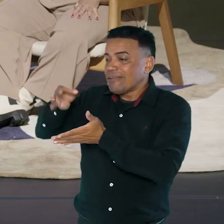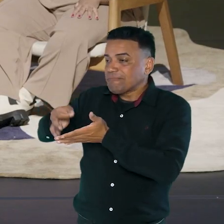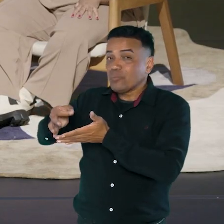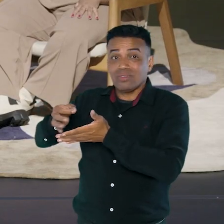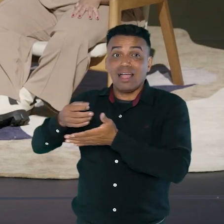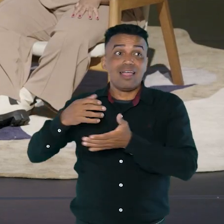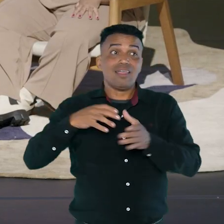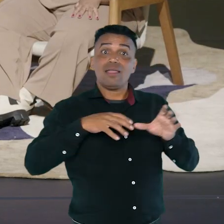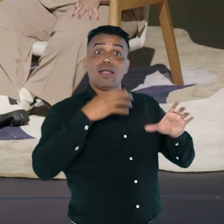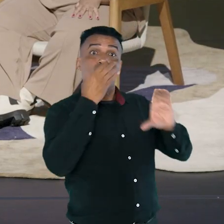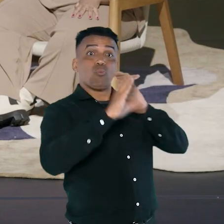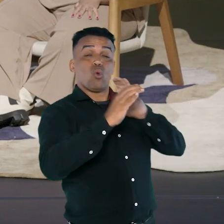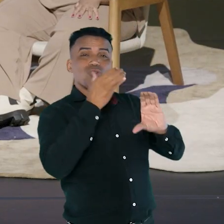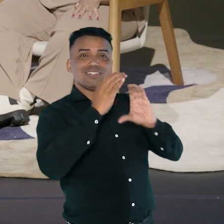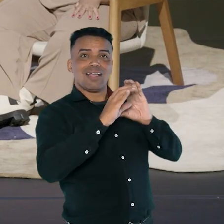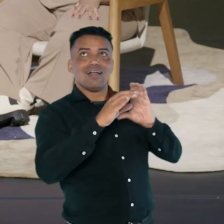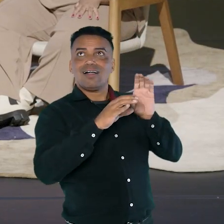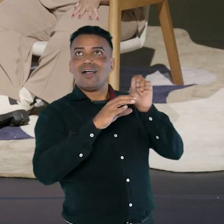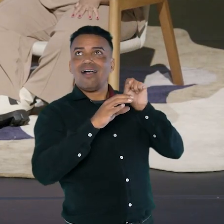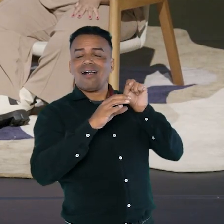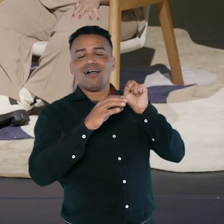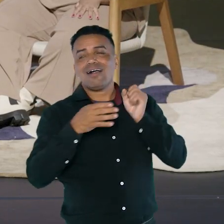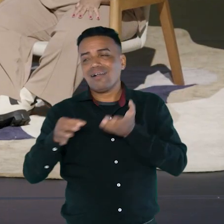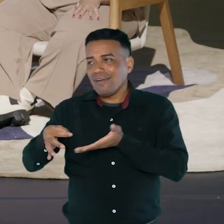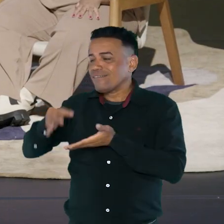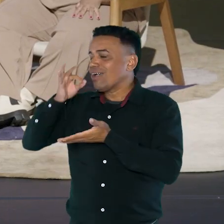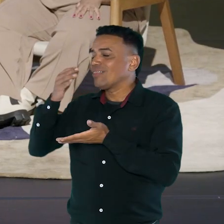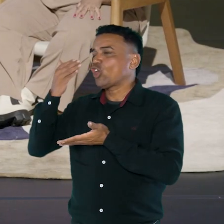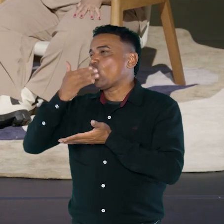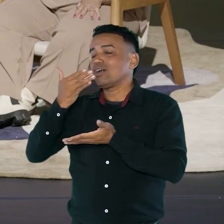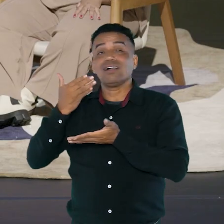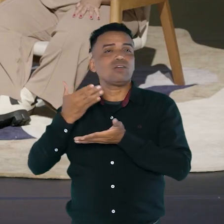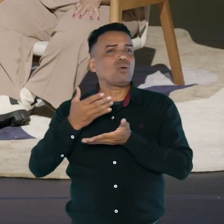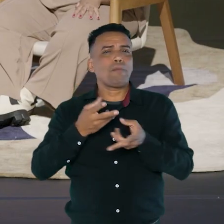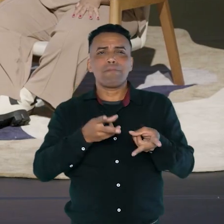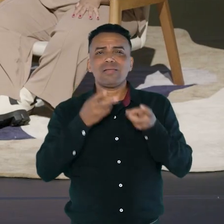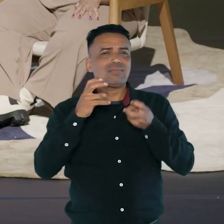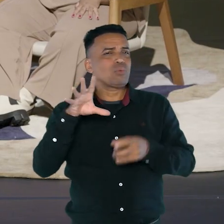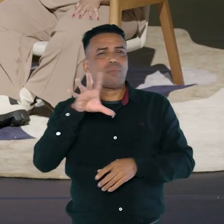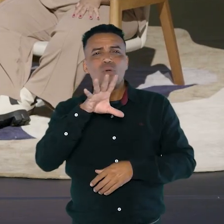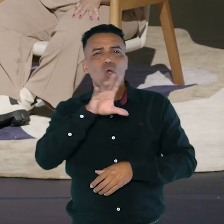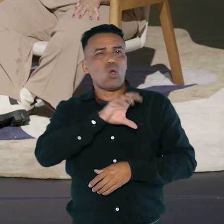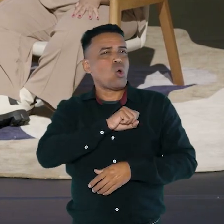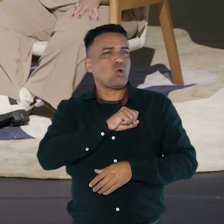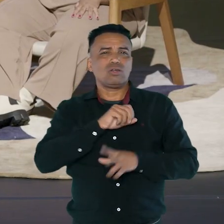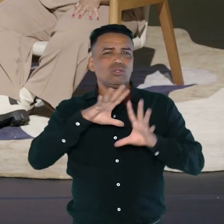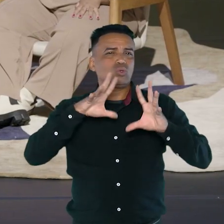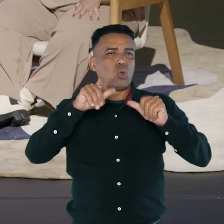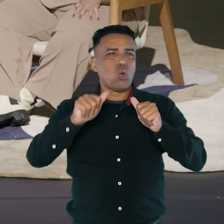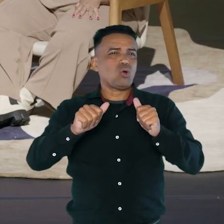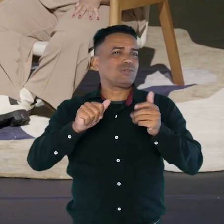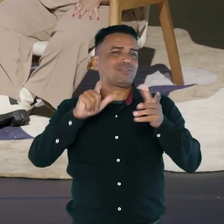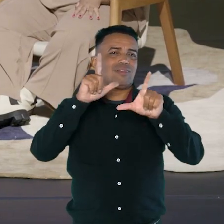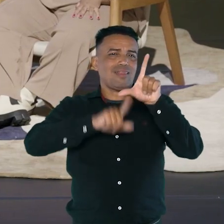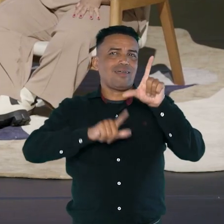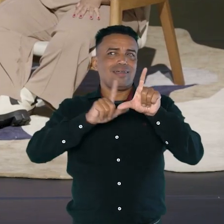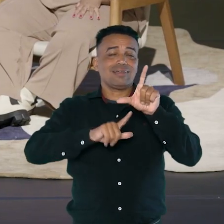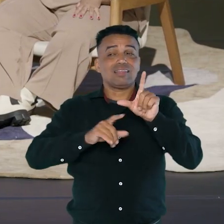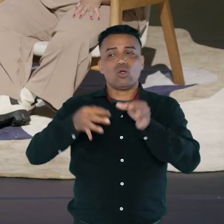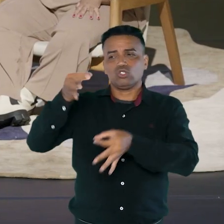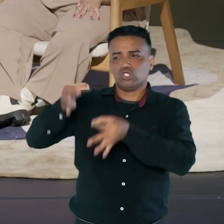favor, ouçam, é uma música muito bonita, mas eu percebo o amor ali em todas as faixas. E quando a gente fala de